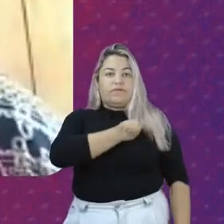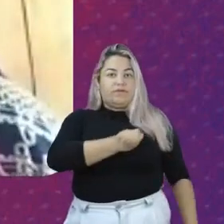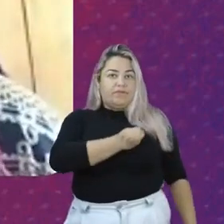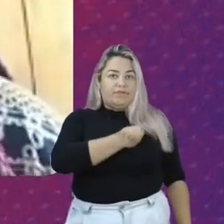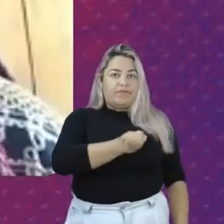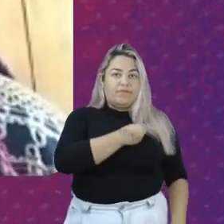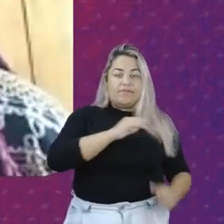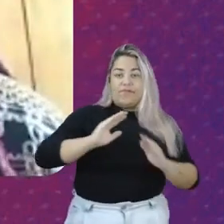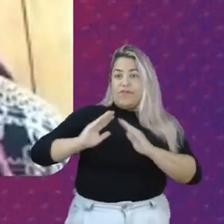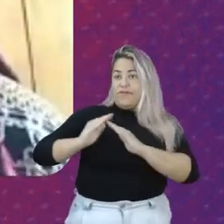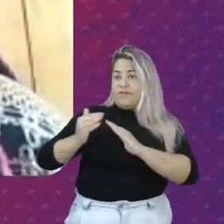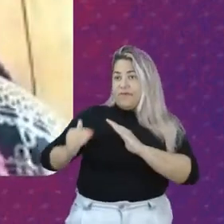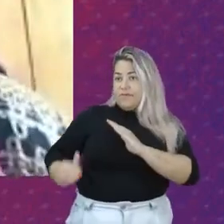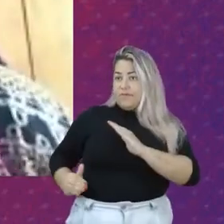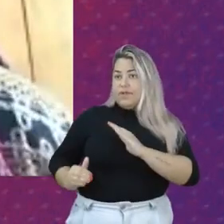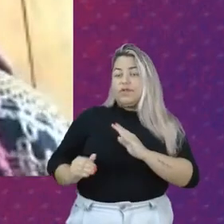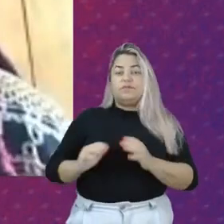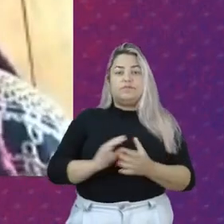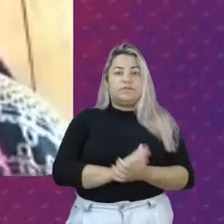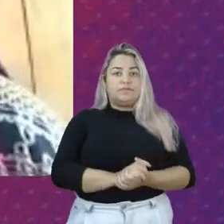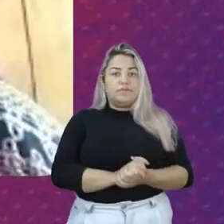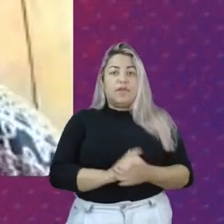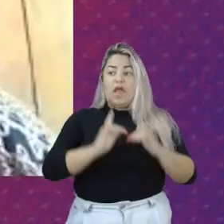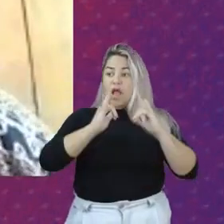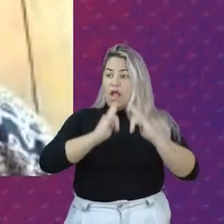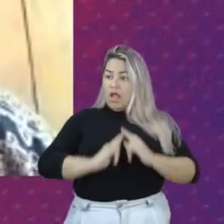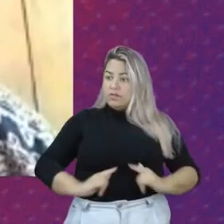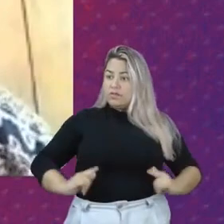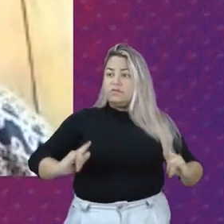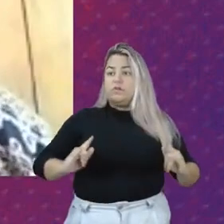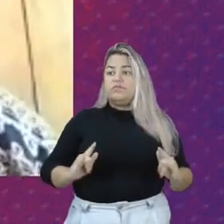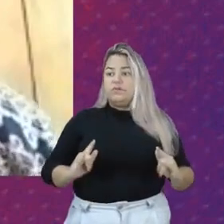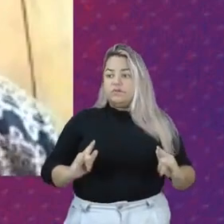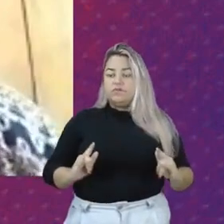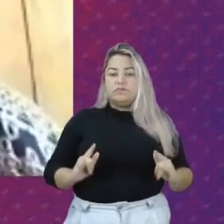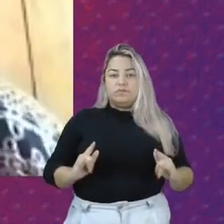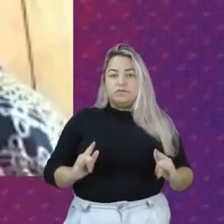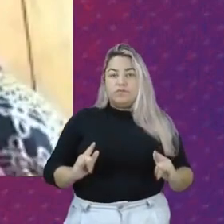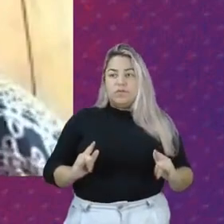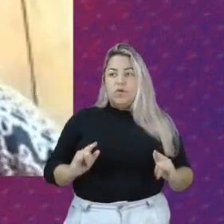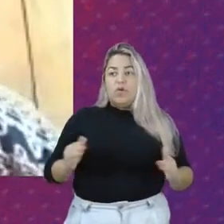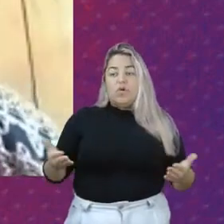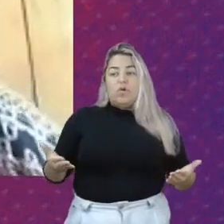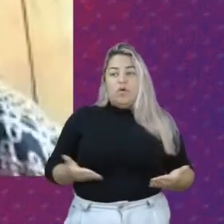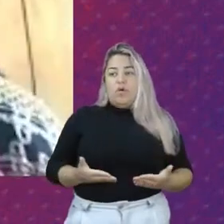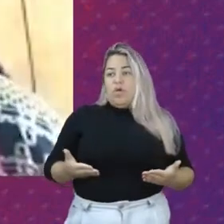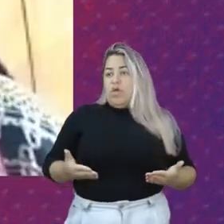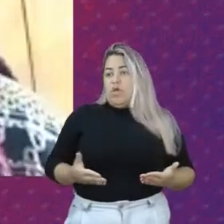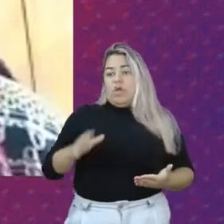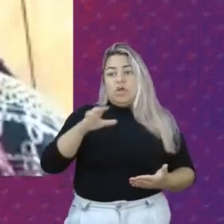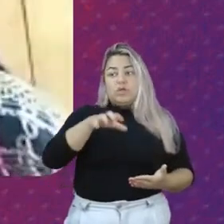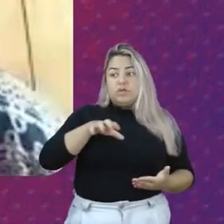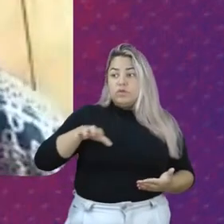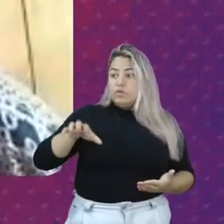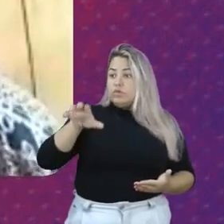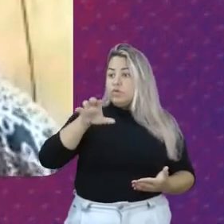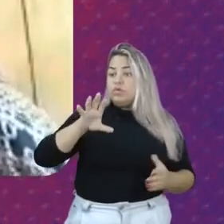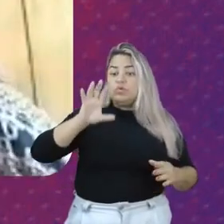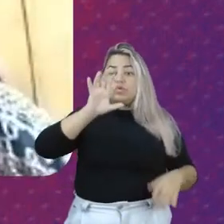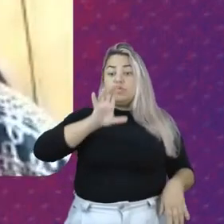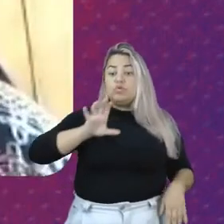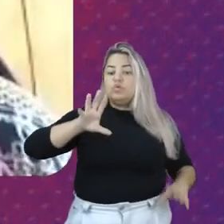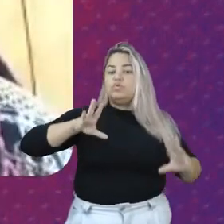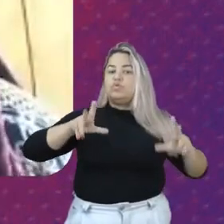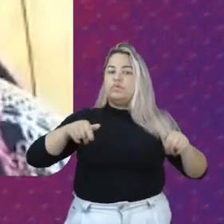em favelas, loteamentos, assentamentos urbanos, hoje, em todo o Brasil. E aqui no